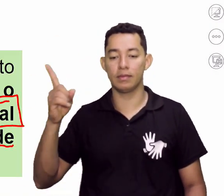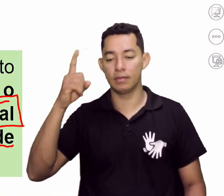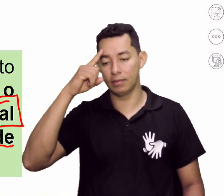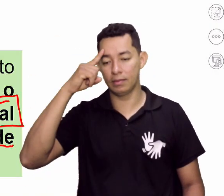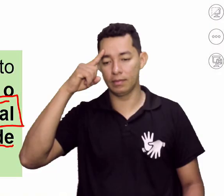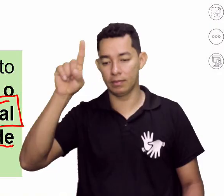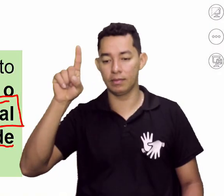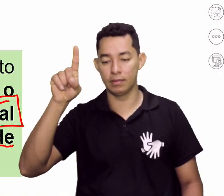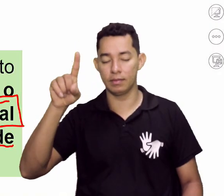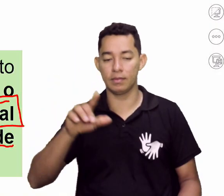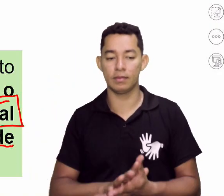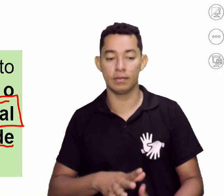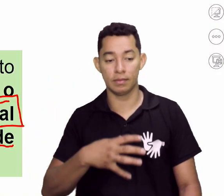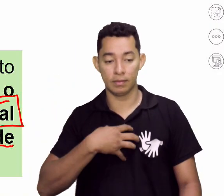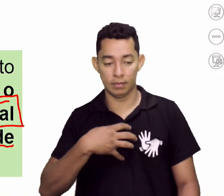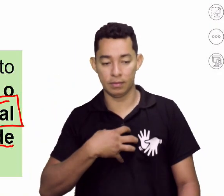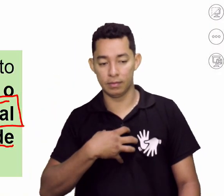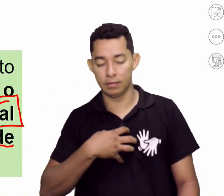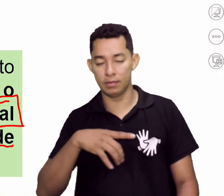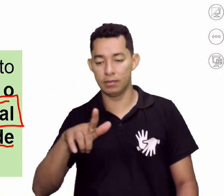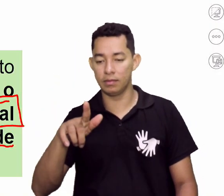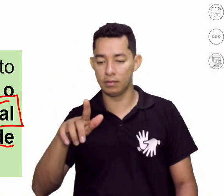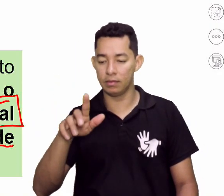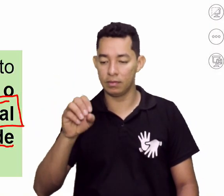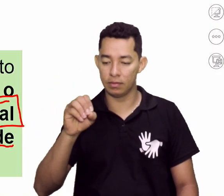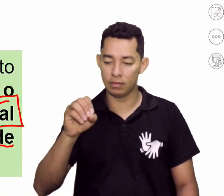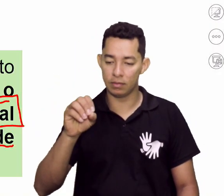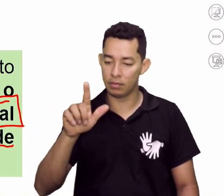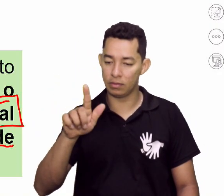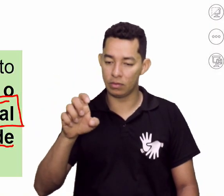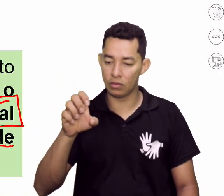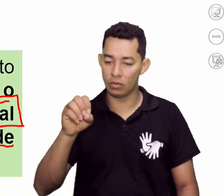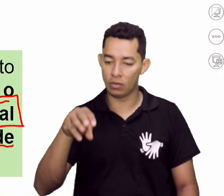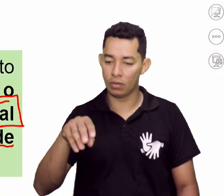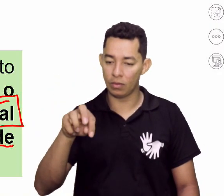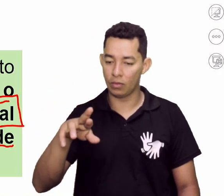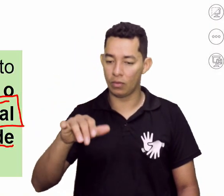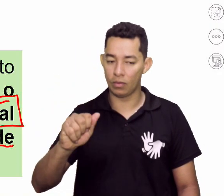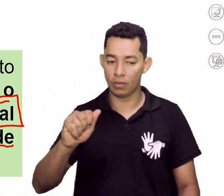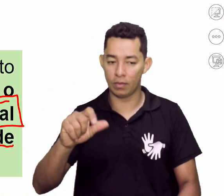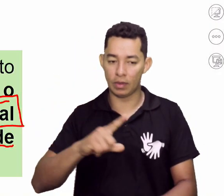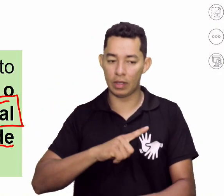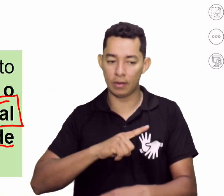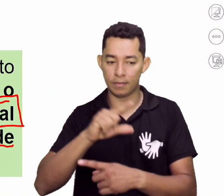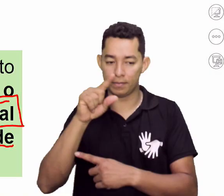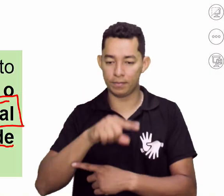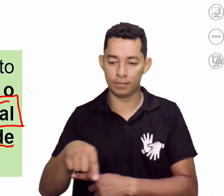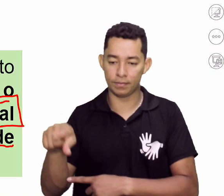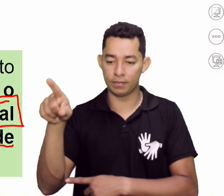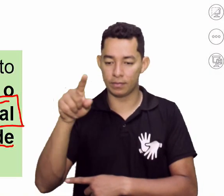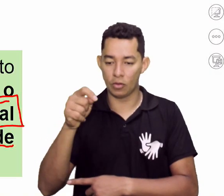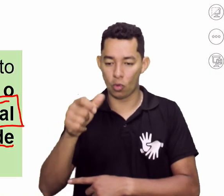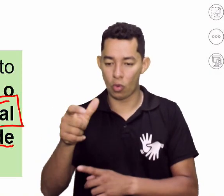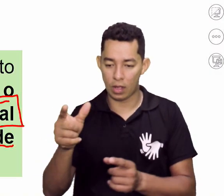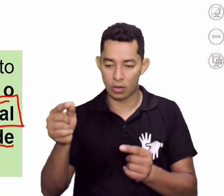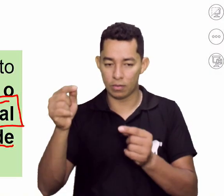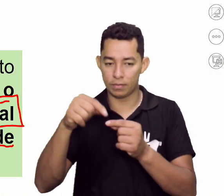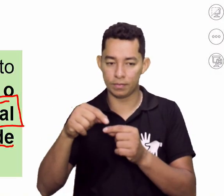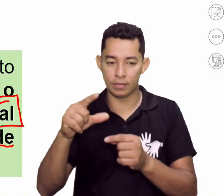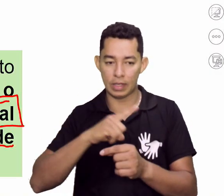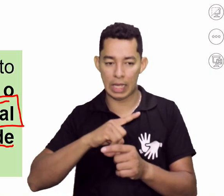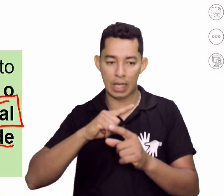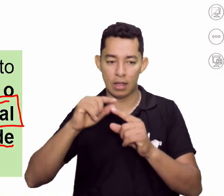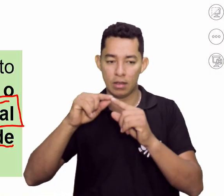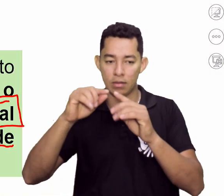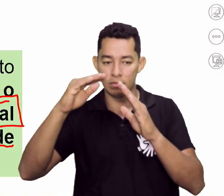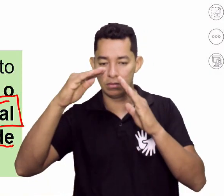a forma geométrica está aqui no fato de que você tem um círculo quase completo, né? Tem aqui também um